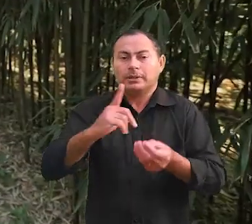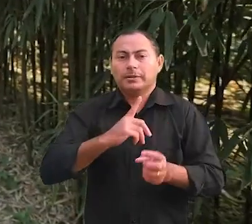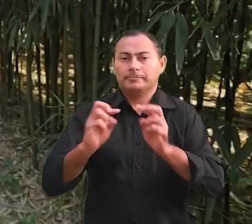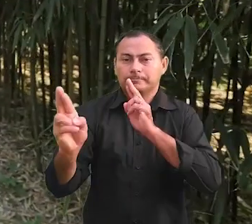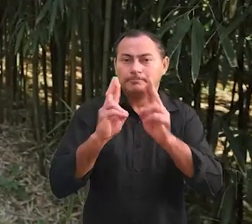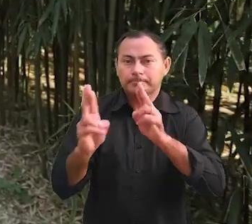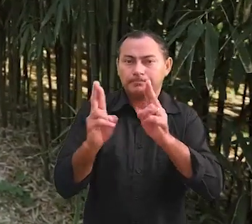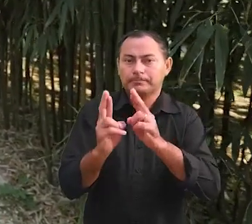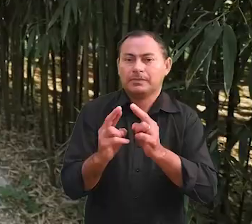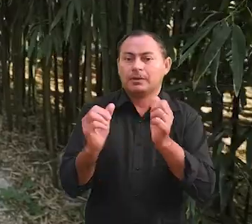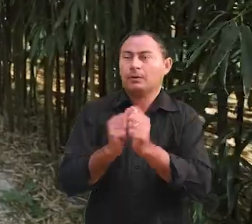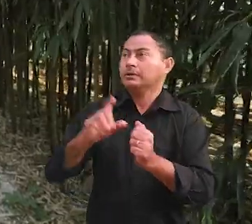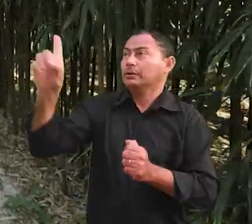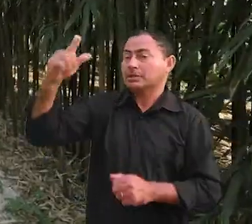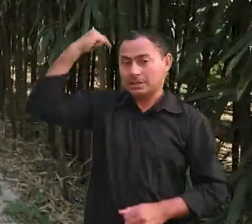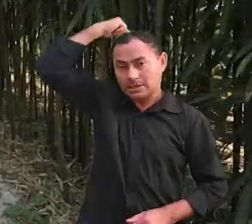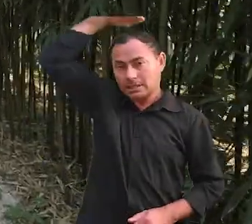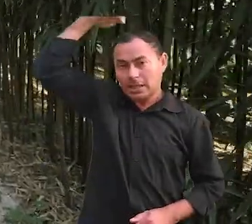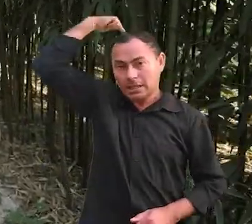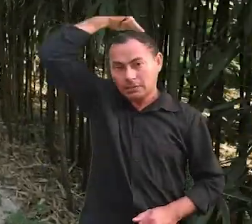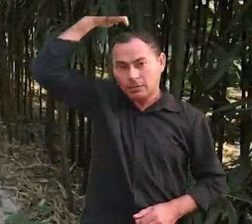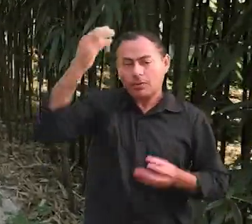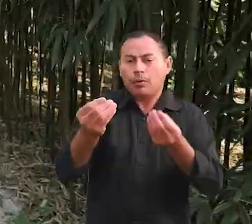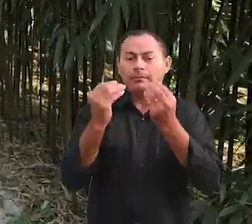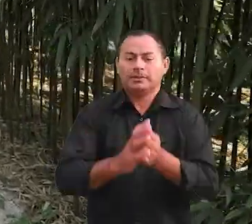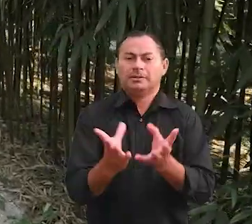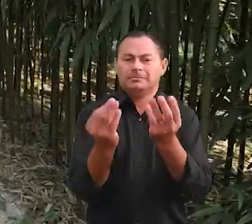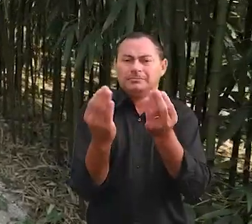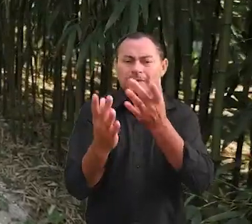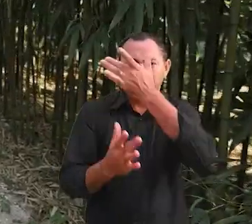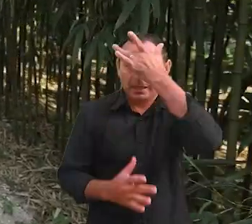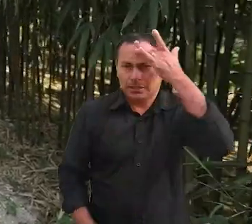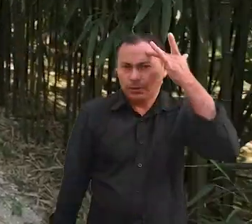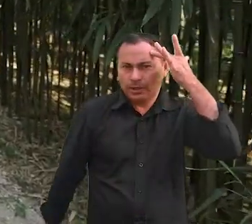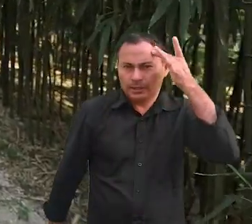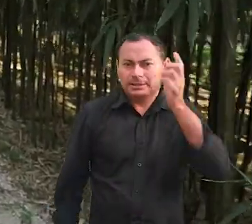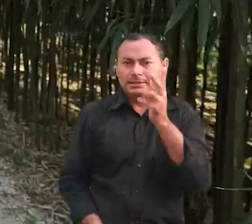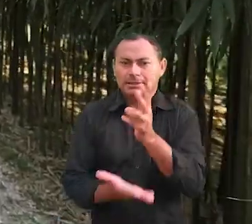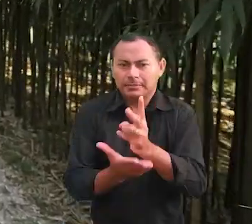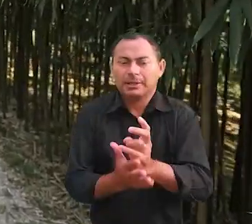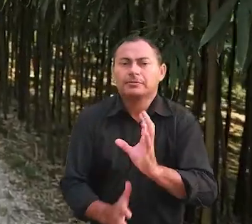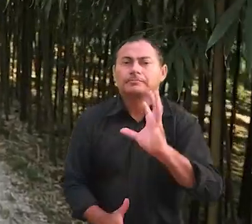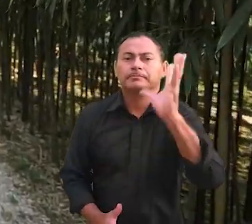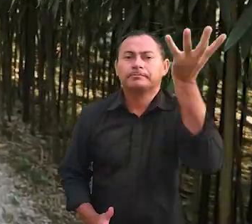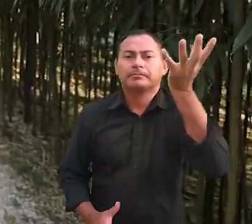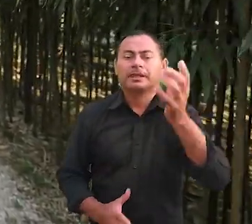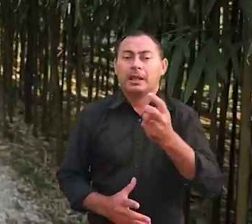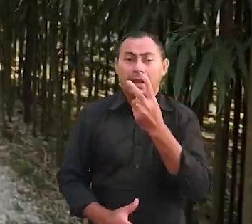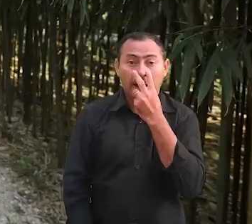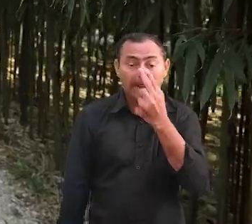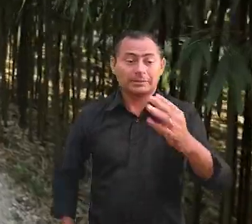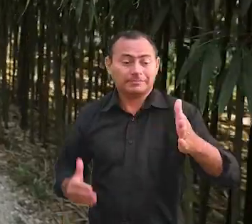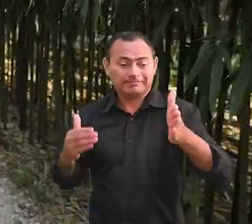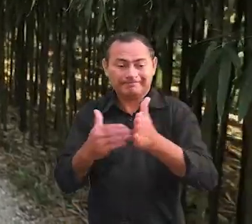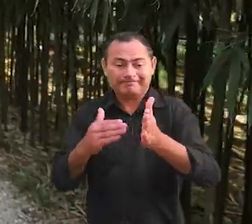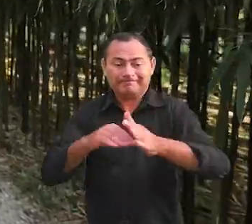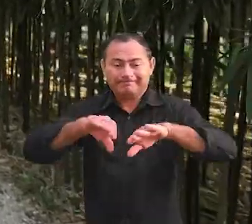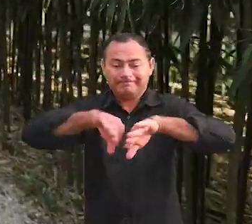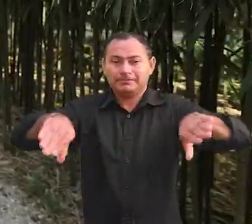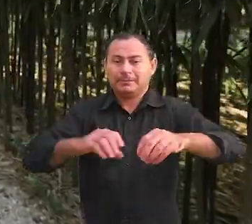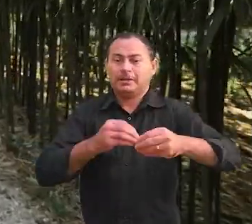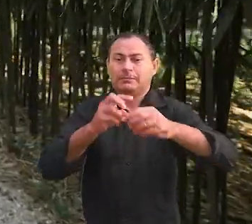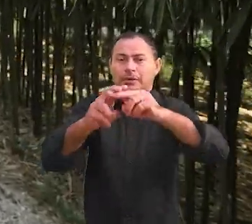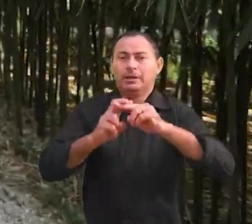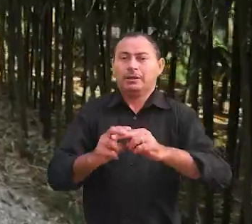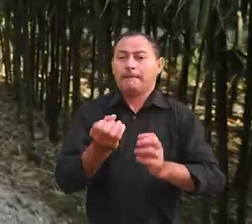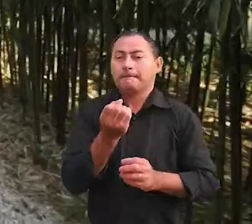ele passa a ter um relacionamento com o Deus santo existe muita gente isso sempre aconteceu que acha que esse Abismo